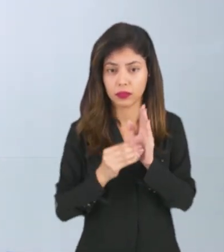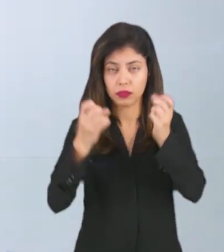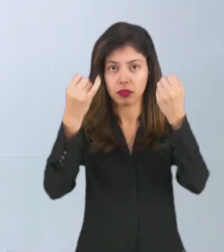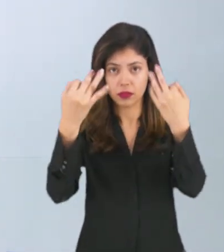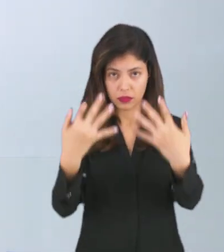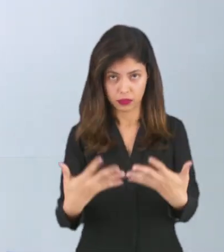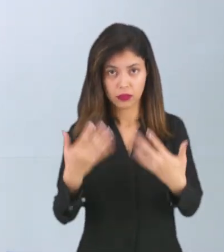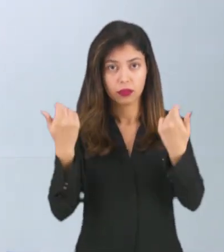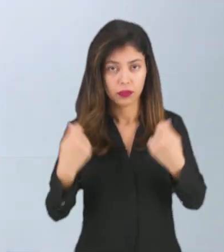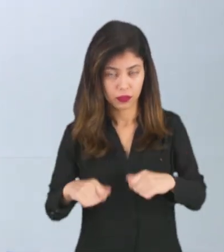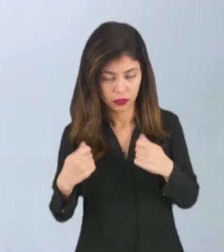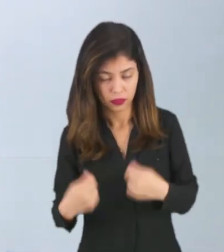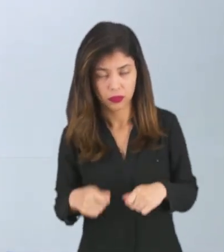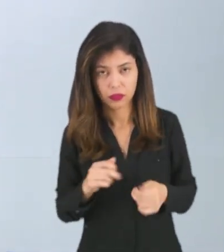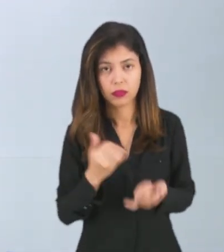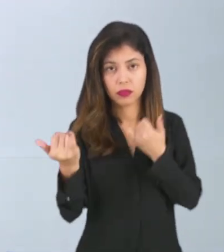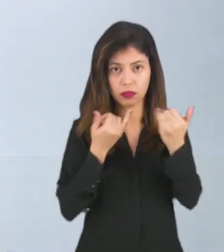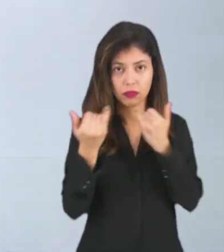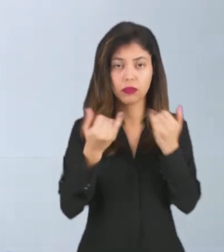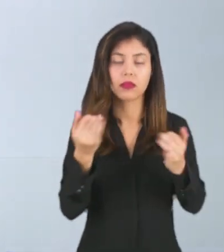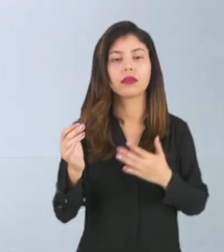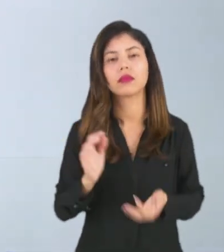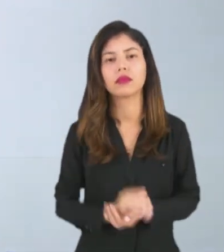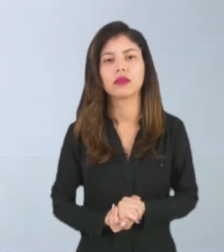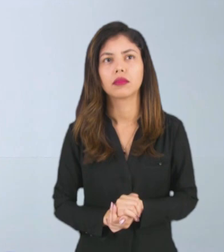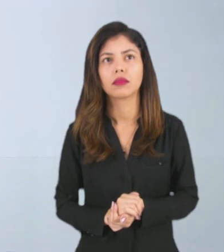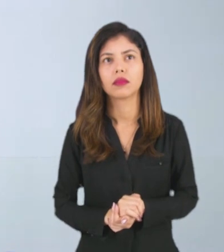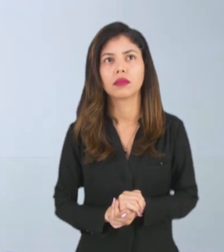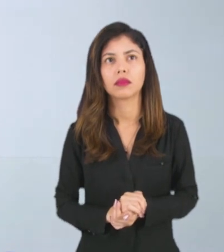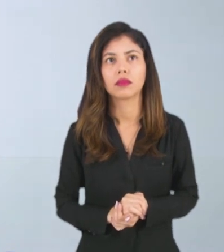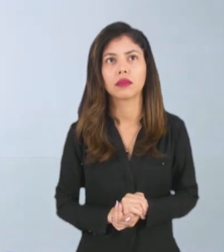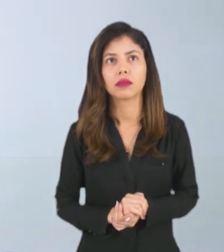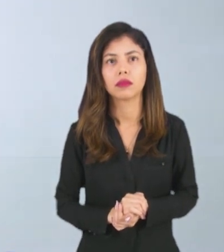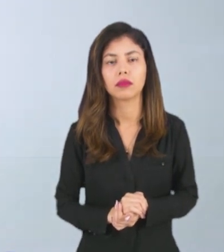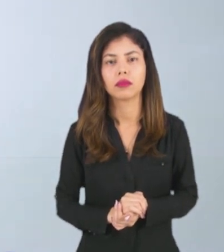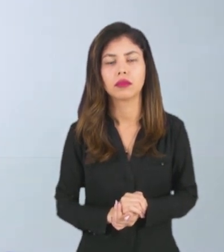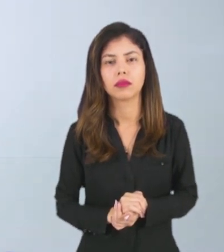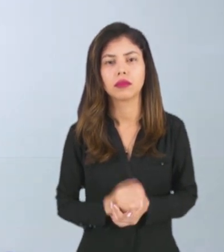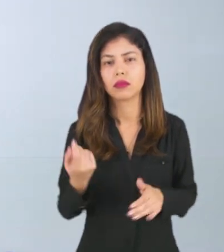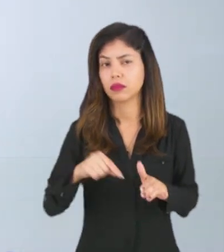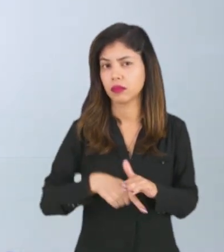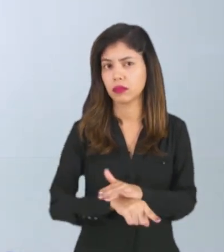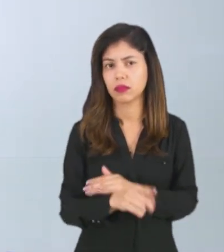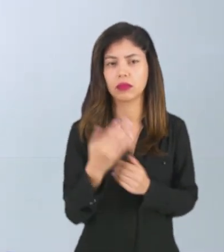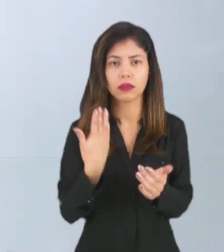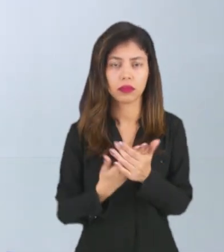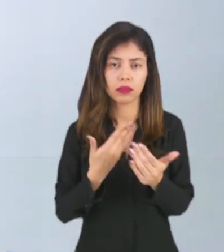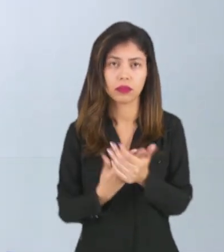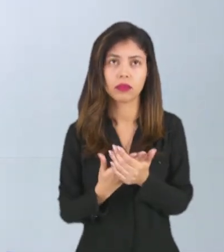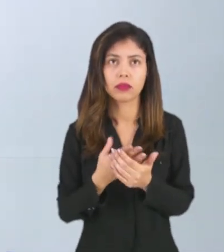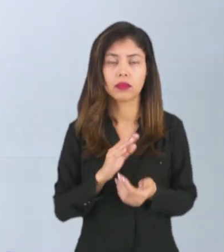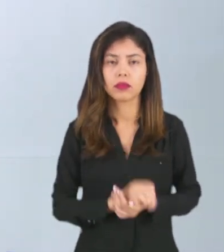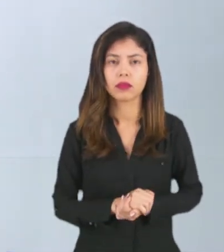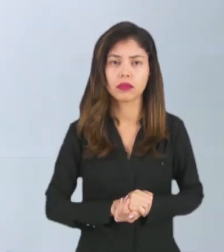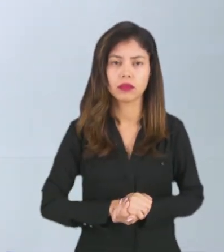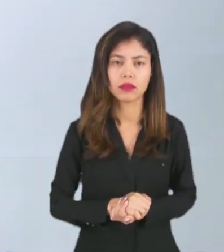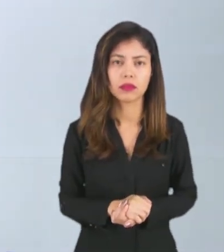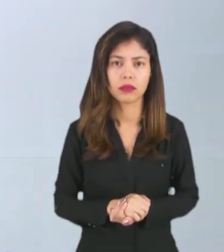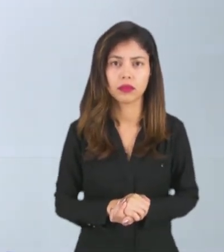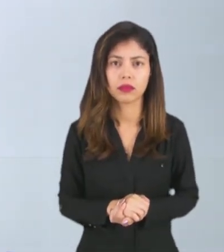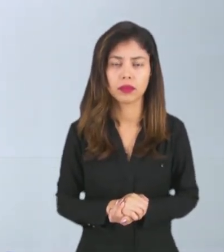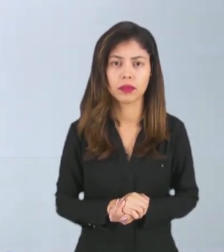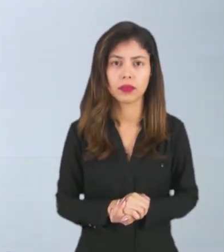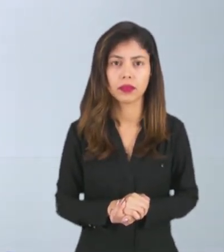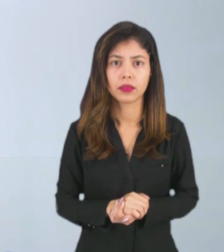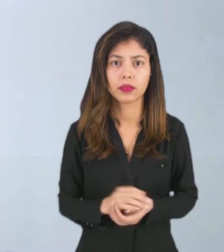vocês precisam, né, de informações, e aí eu deixo o link de aprofundamento da aula, e